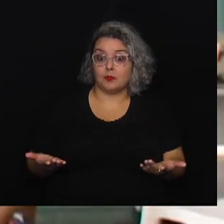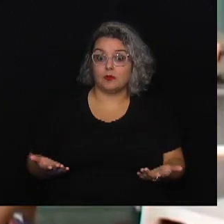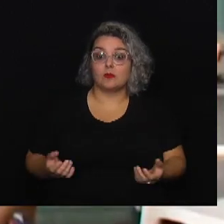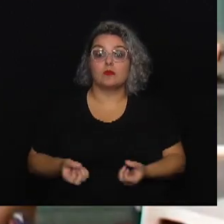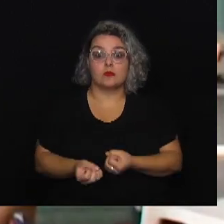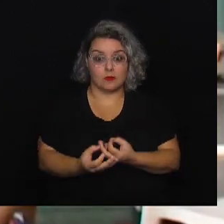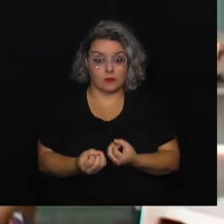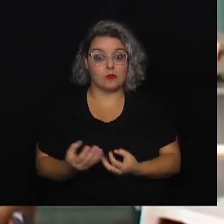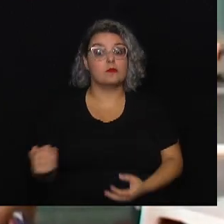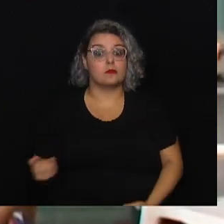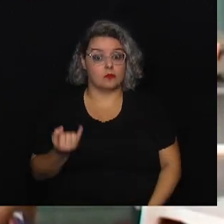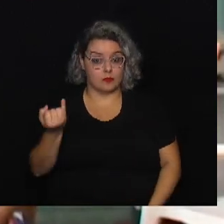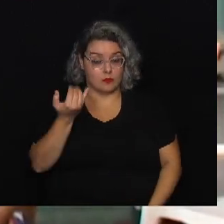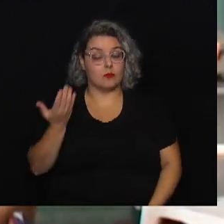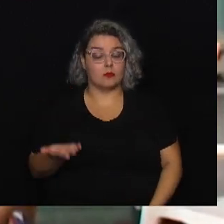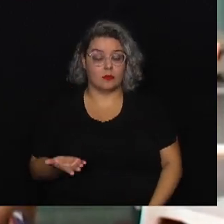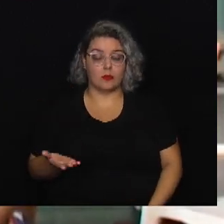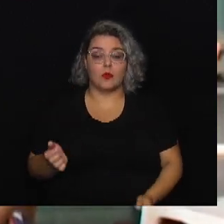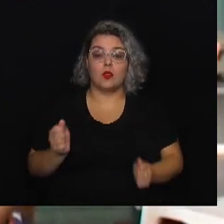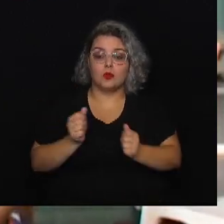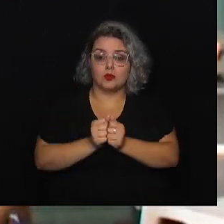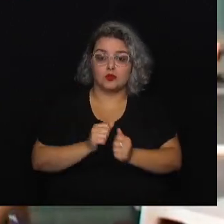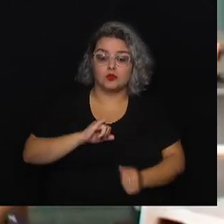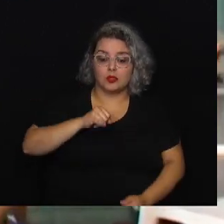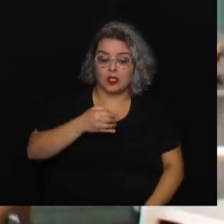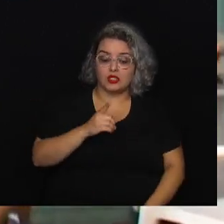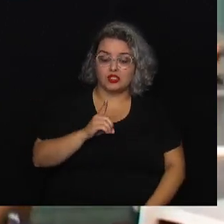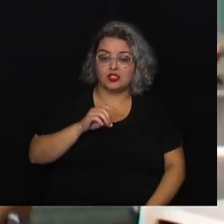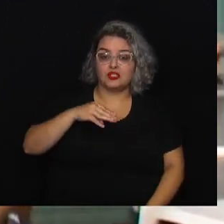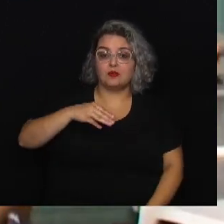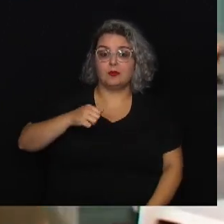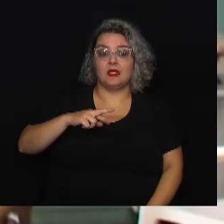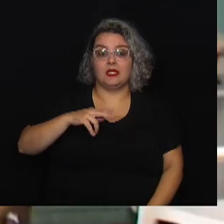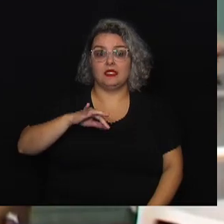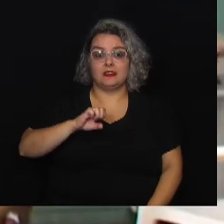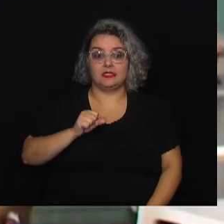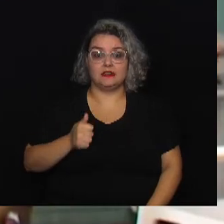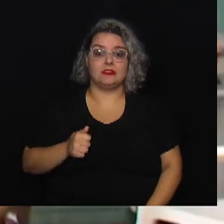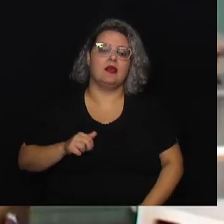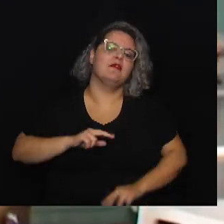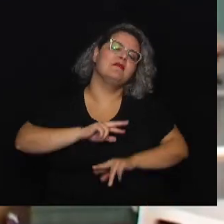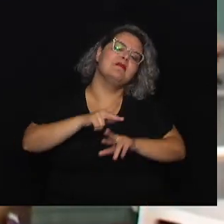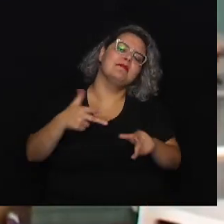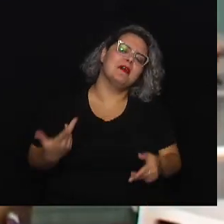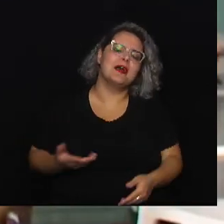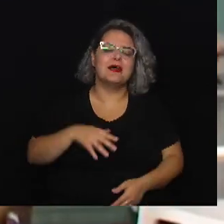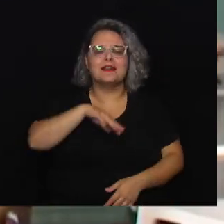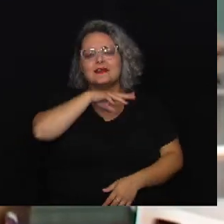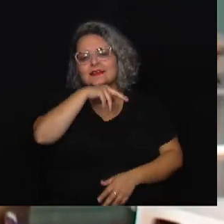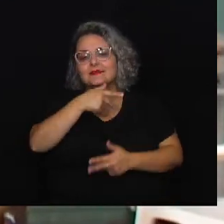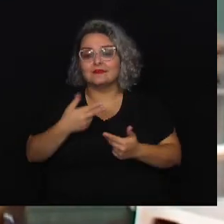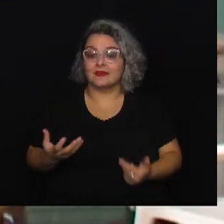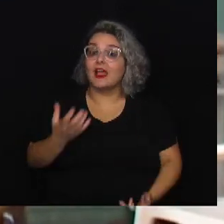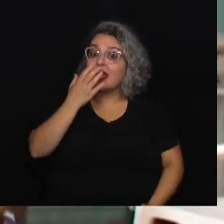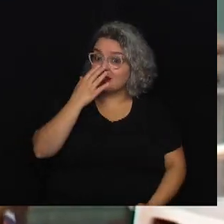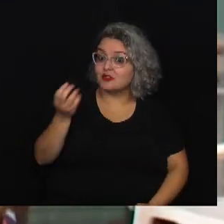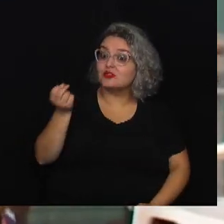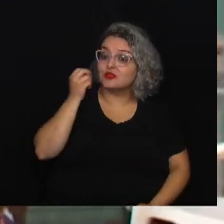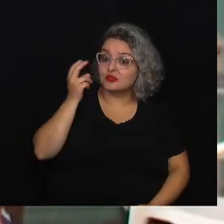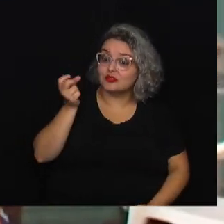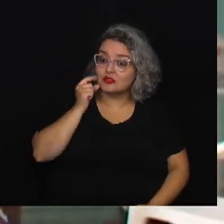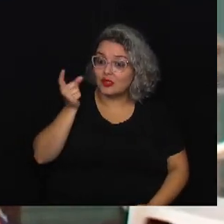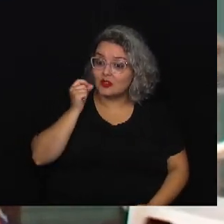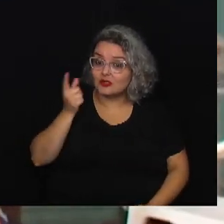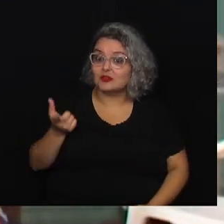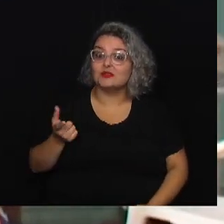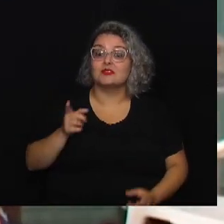informações importantes, não é? Estou aqui no Jardim Marisa, tem muitos bichinhos por aqui, cachorros, gatos que estão